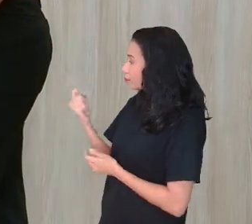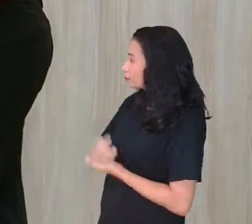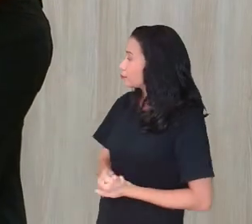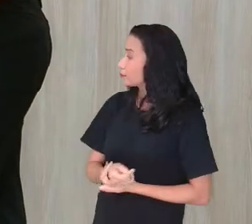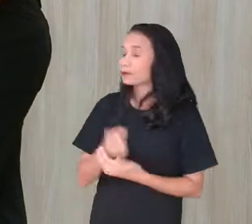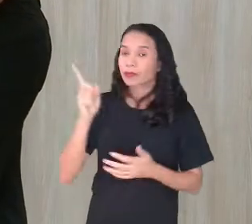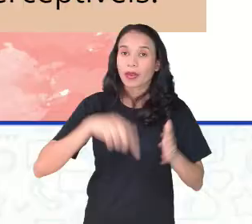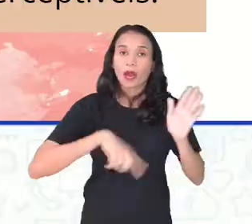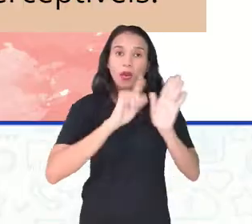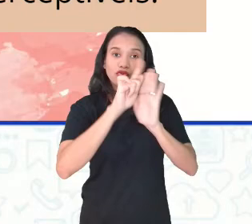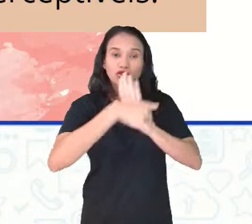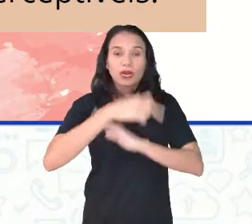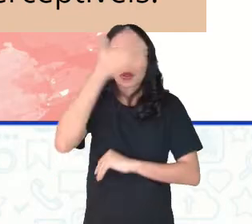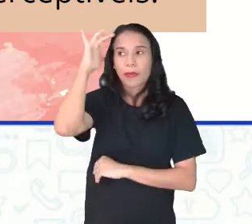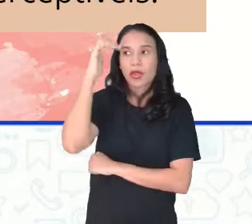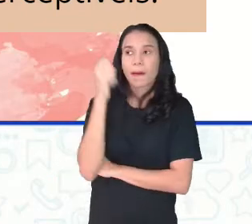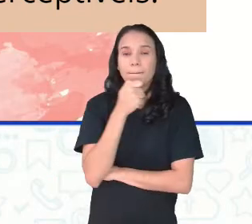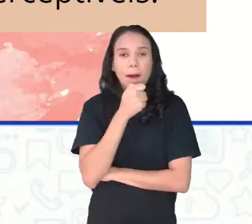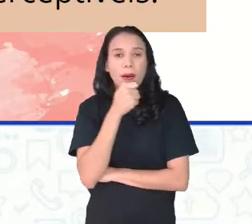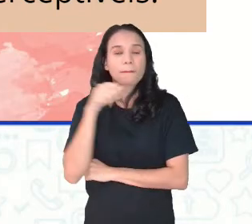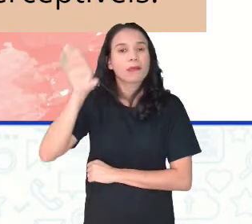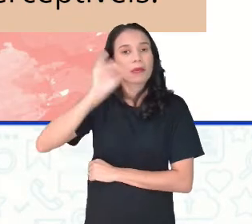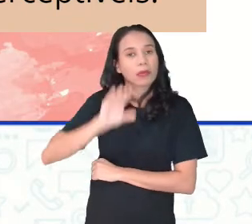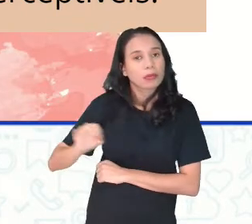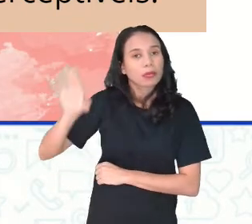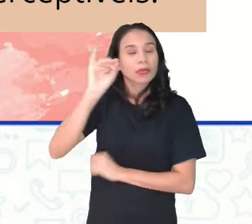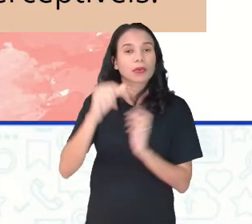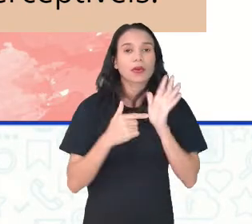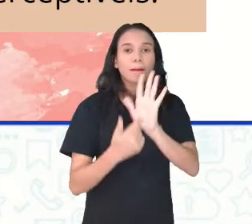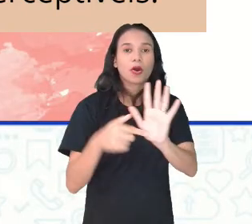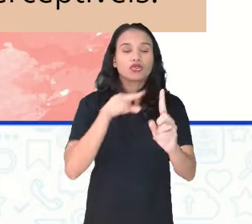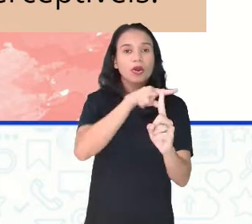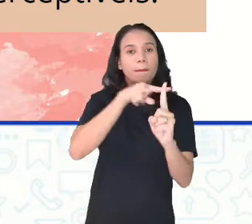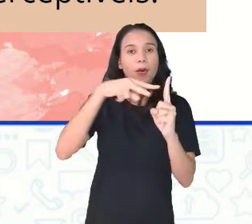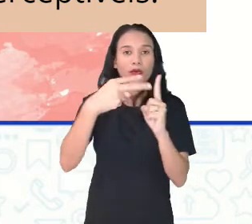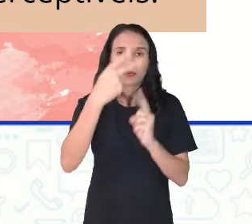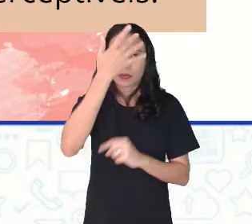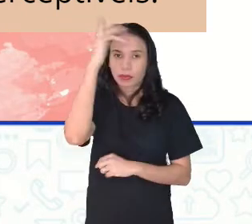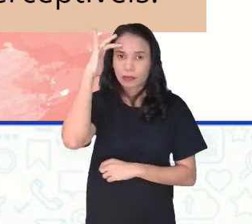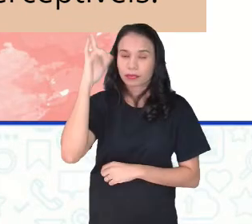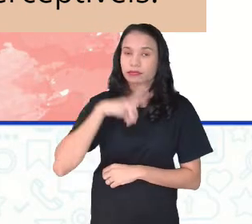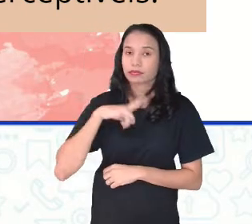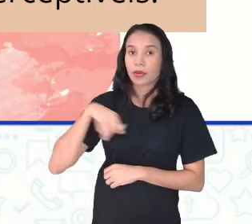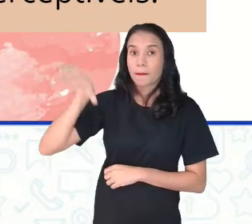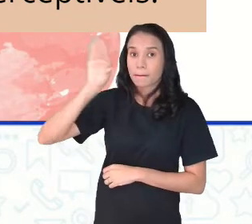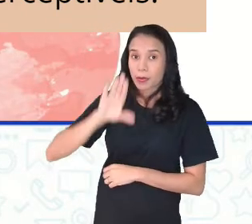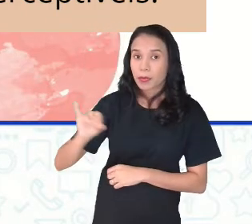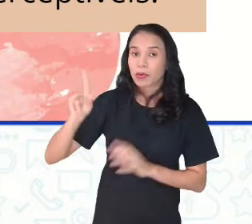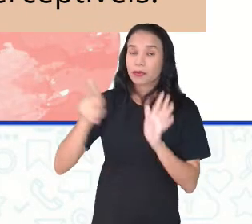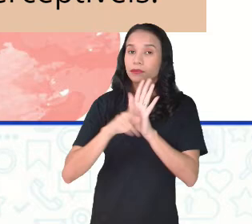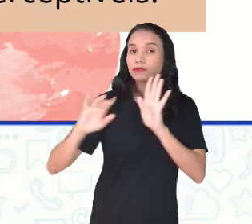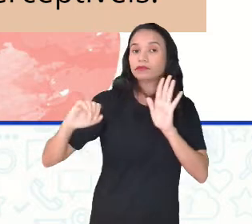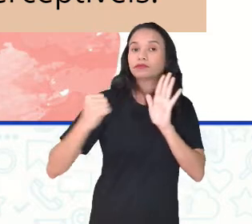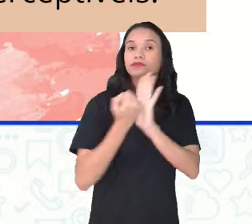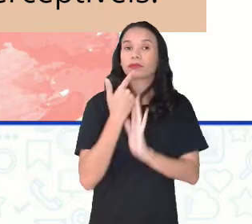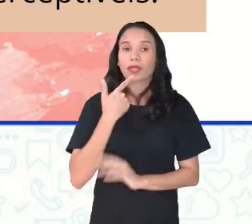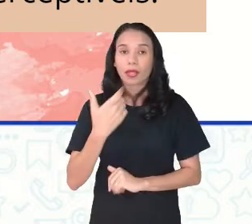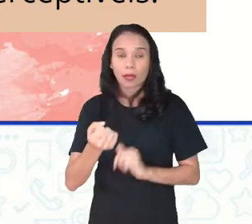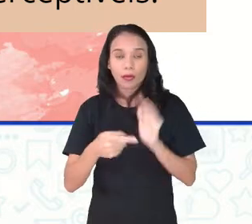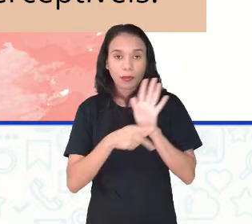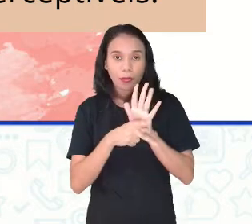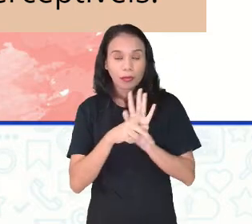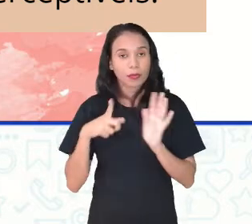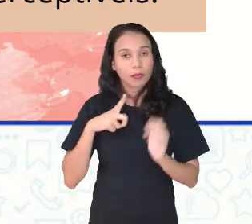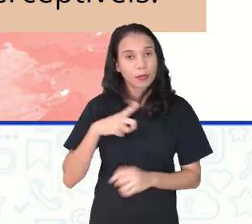gênero basicamente oral, que expõe para o público o ponto de vista do entrevistado. Por ser oral, as marcas linguísticas são respeitadas,